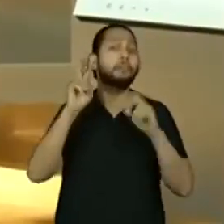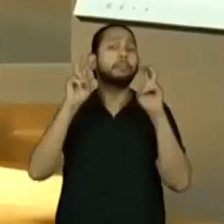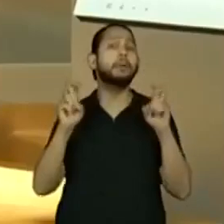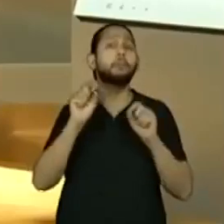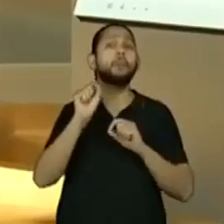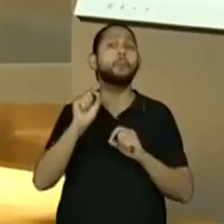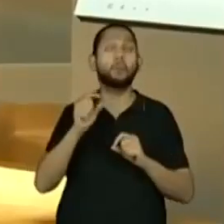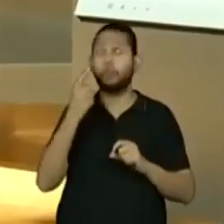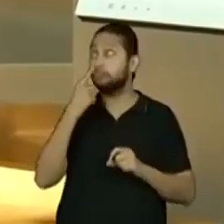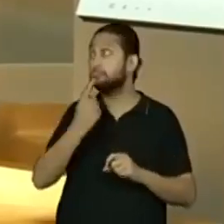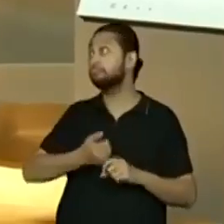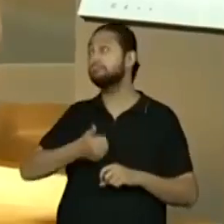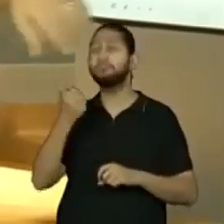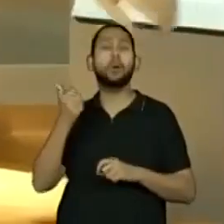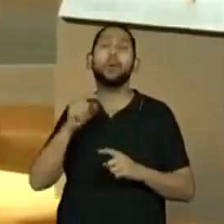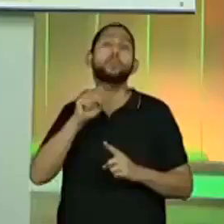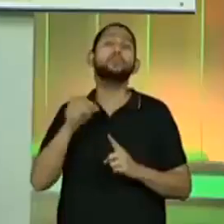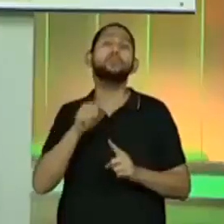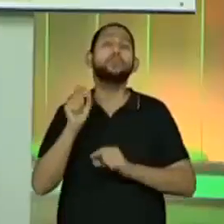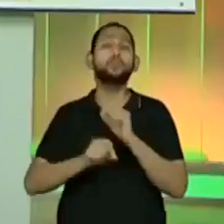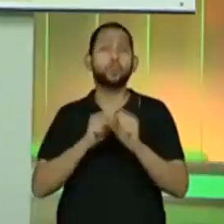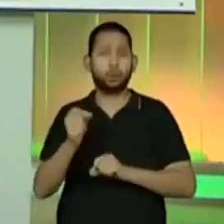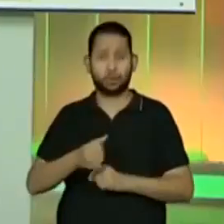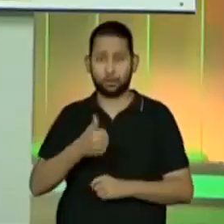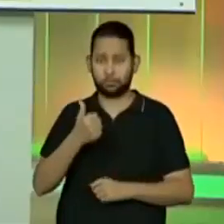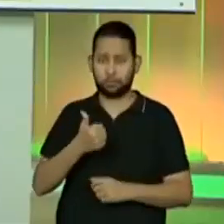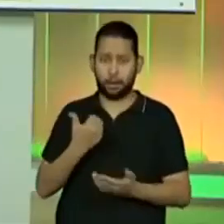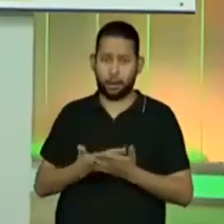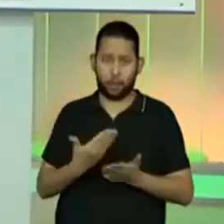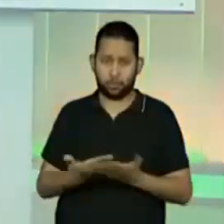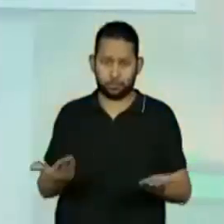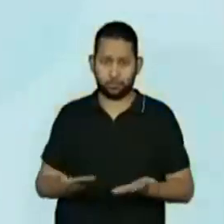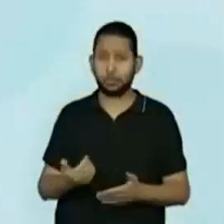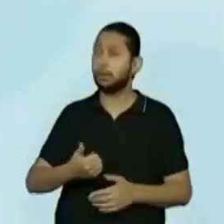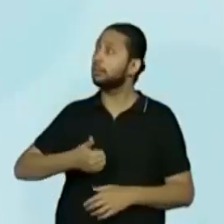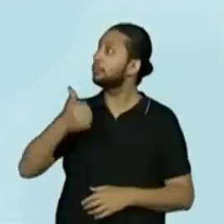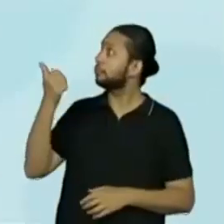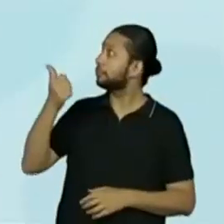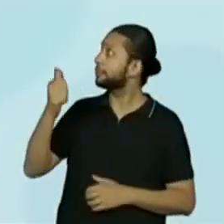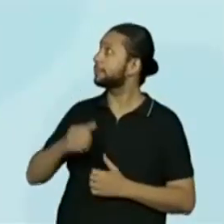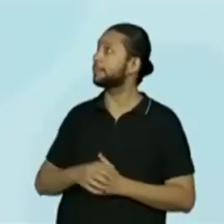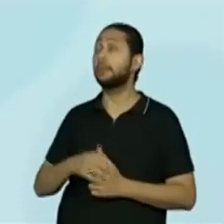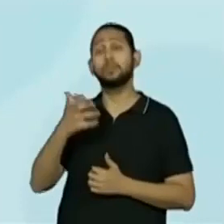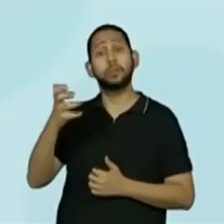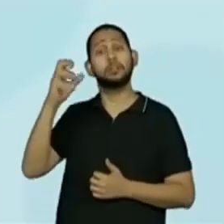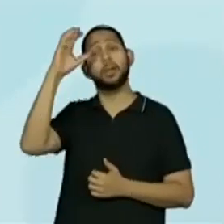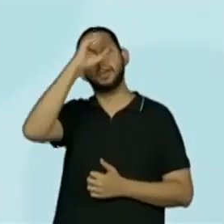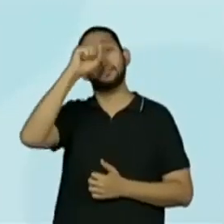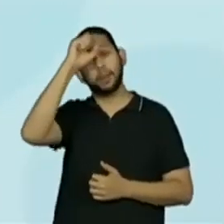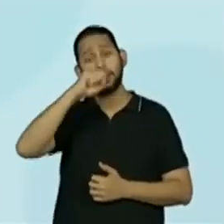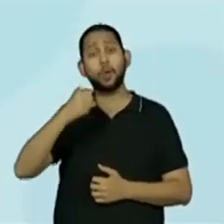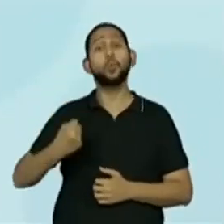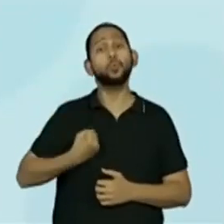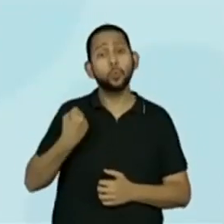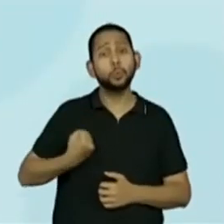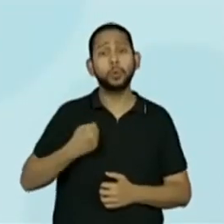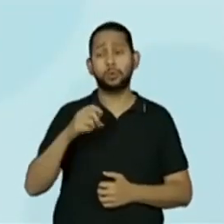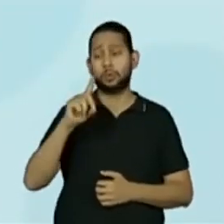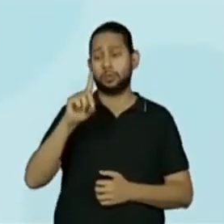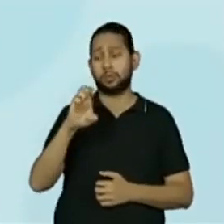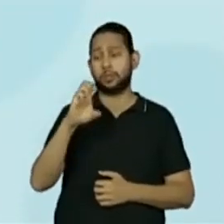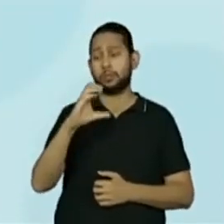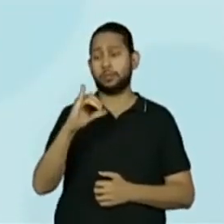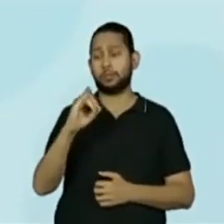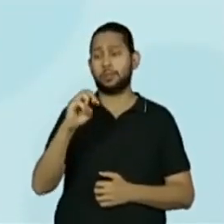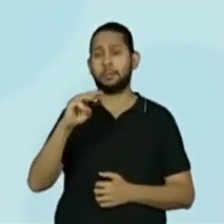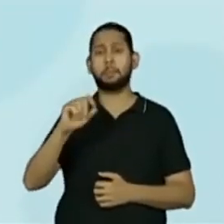hoje, né, dessa aula, qual o objetivo da nossa aula, que é justamente trabalhar com o sistema de numeração decimal, com a leitura,